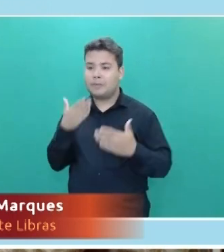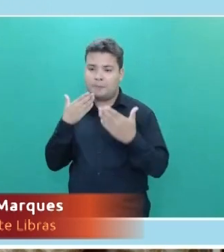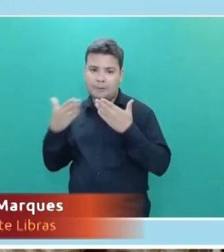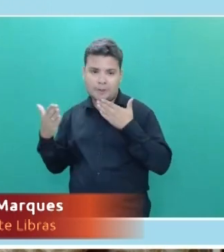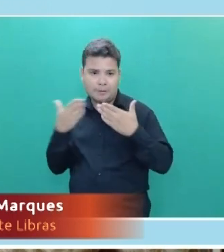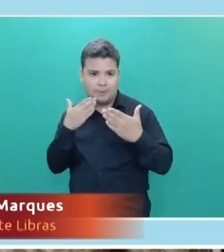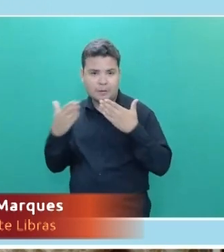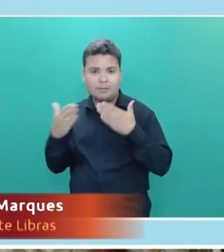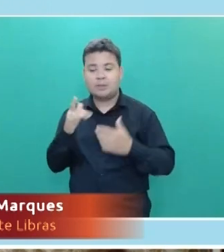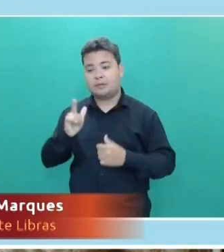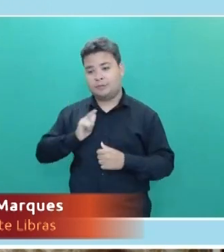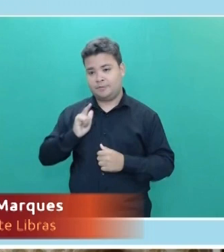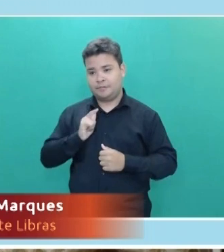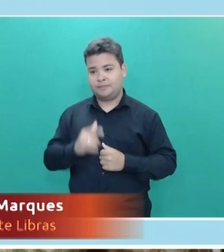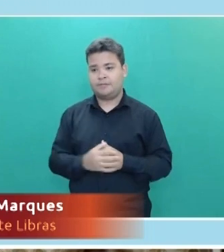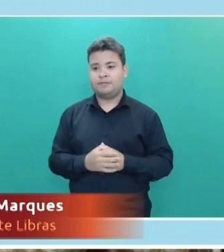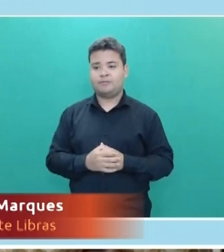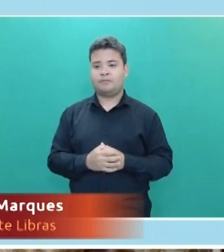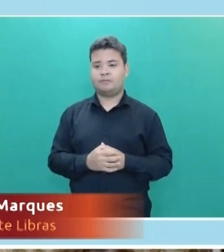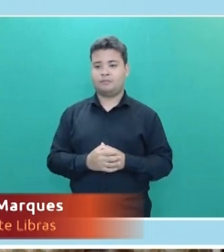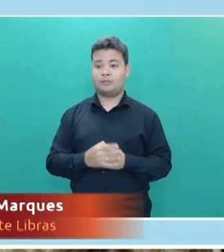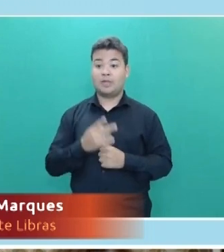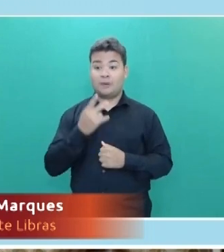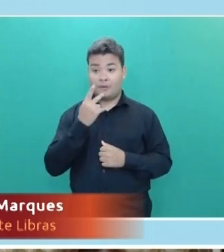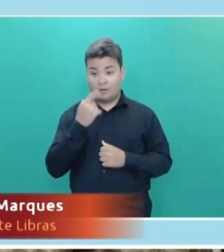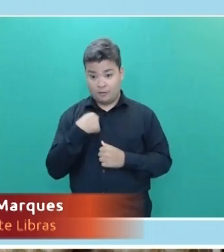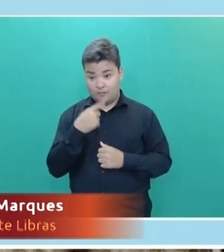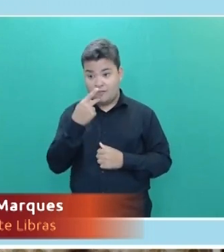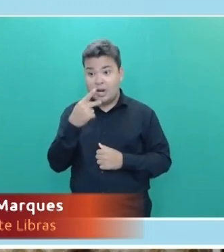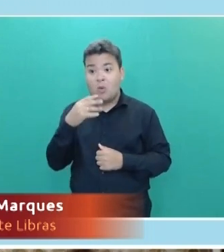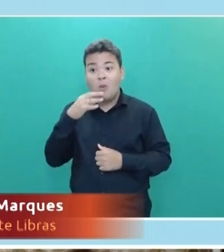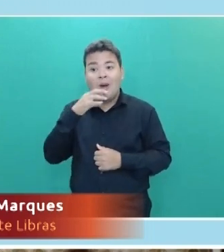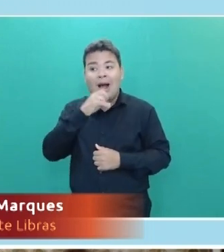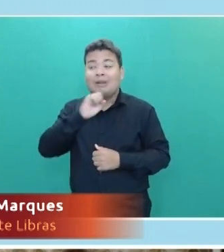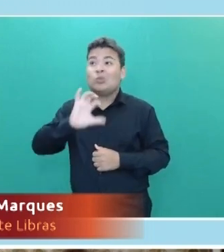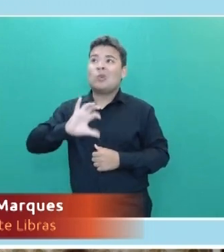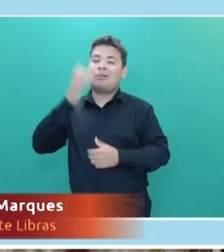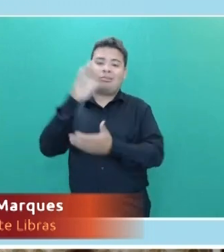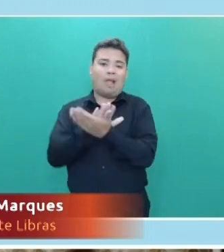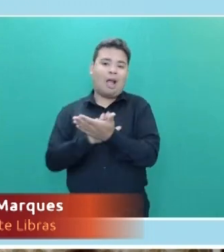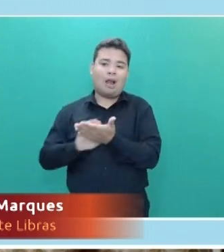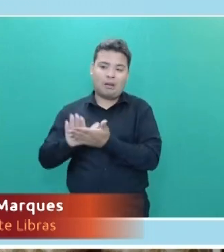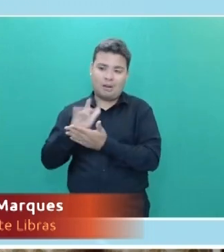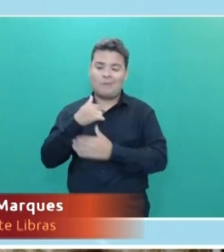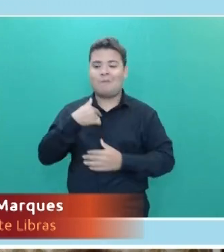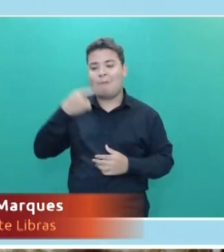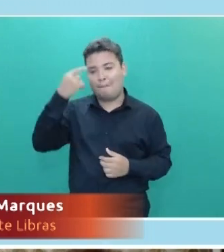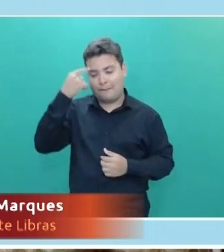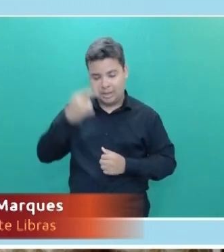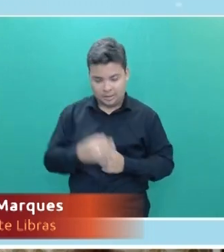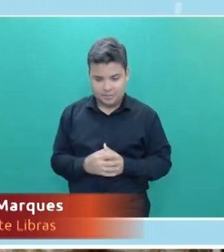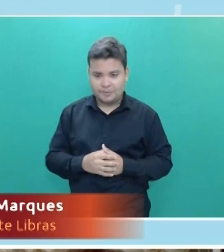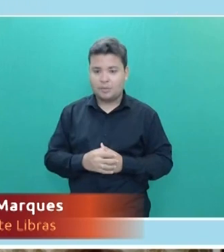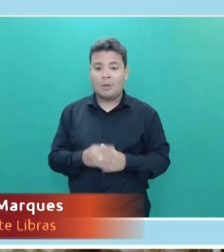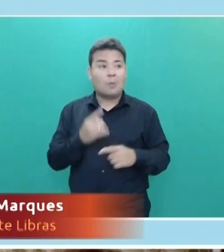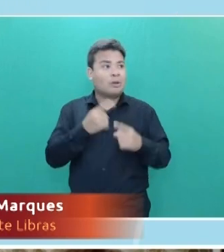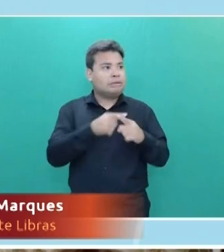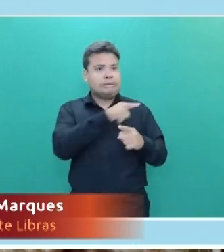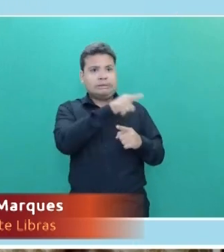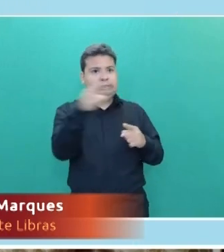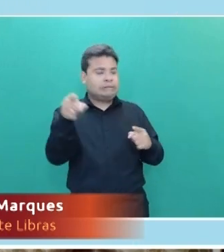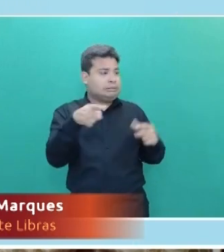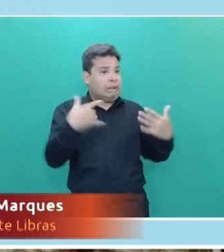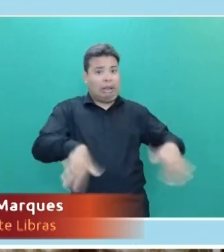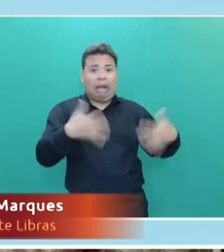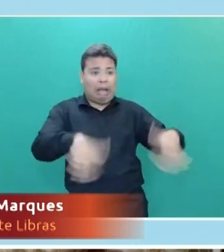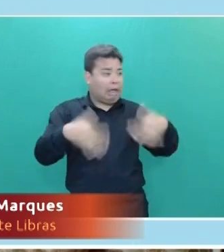inclusive eu dizendo, eu acho que não vai acontecer nada, a gente não pode incorporar esse pânico, porque esse pânico não